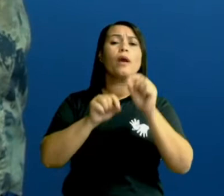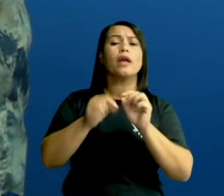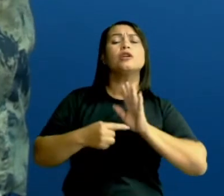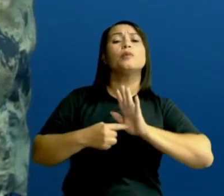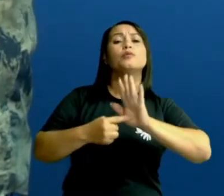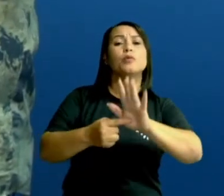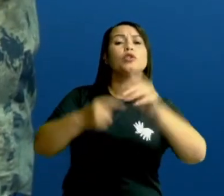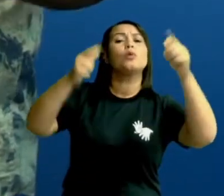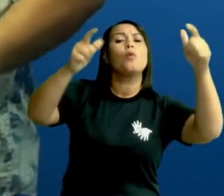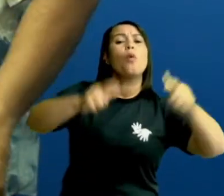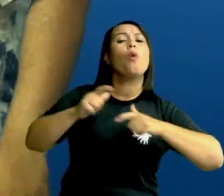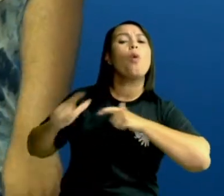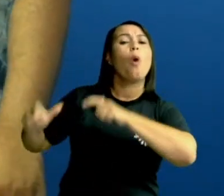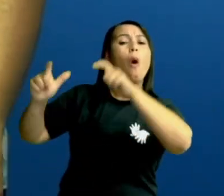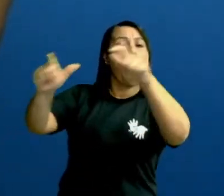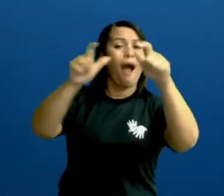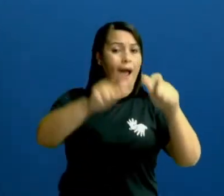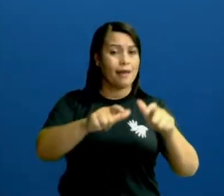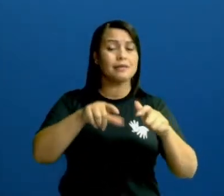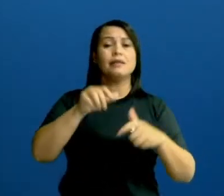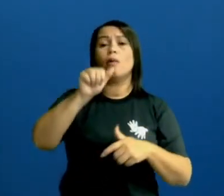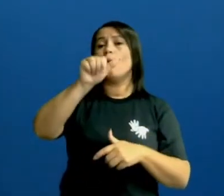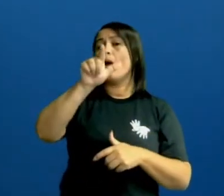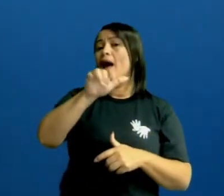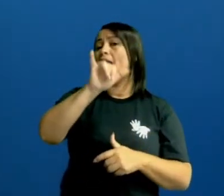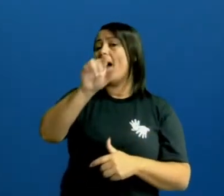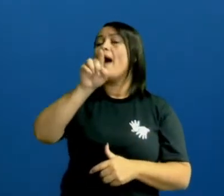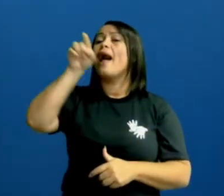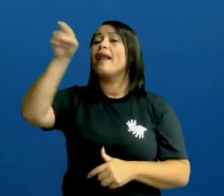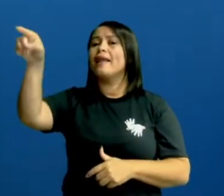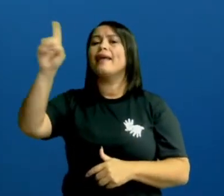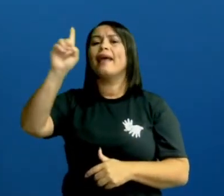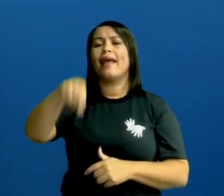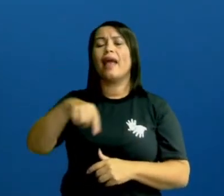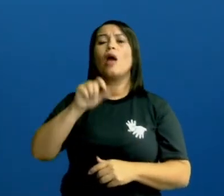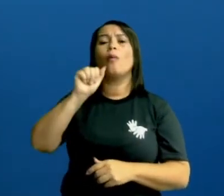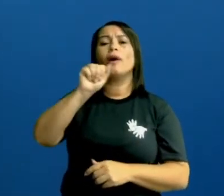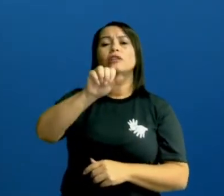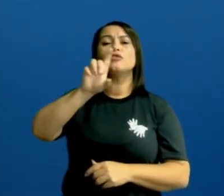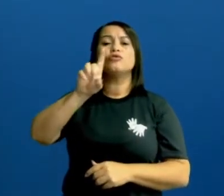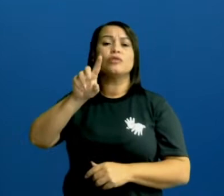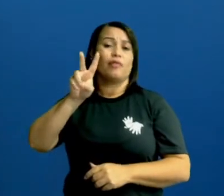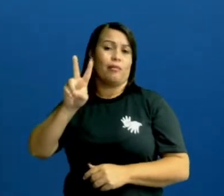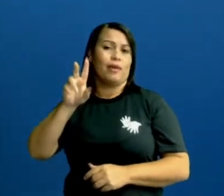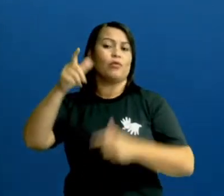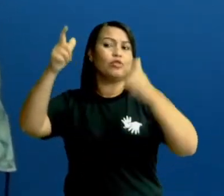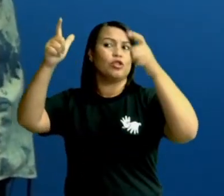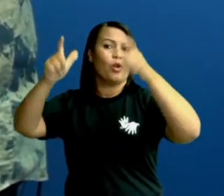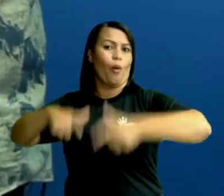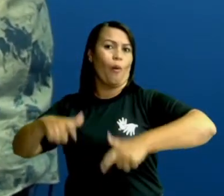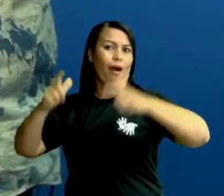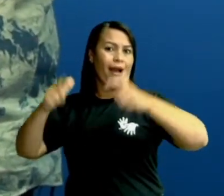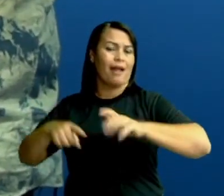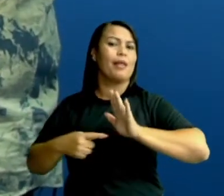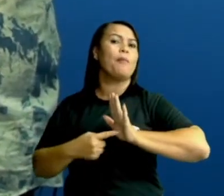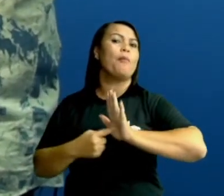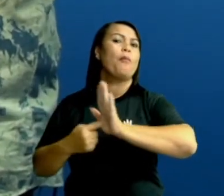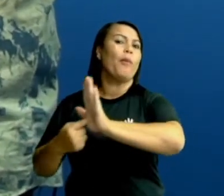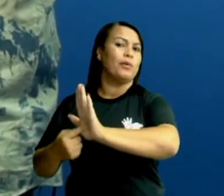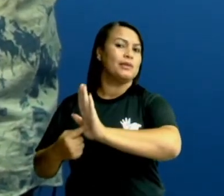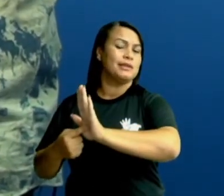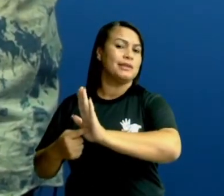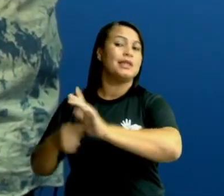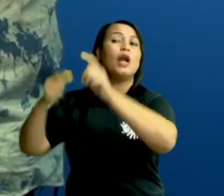apontando para locais, para lugares. Então, ali é um adjunto adverbial de lugar, porque ele está demonstrando